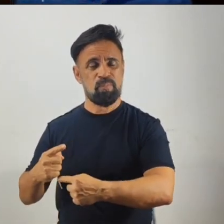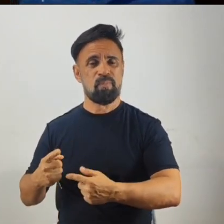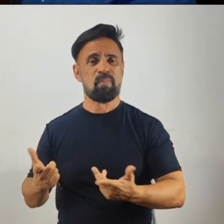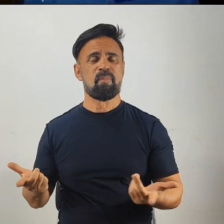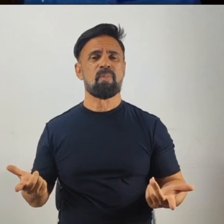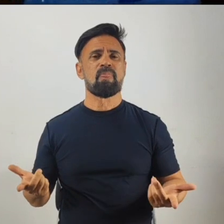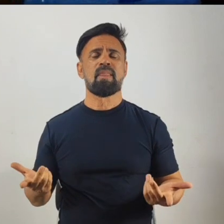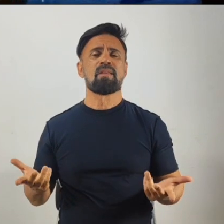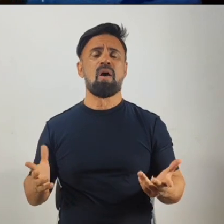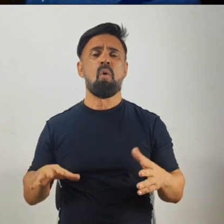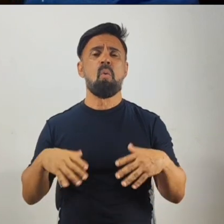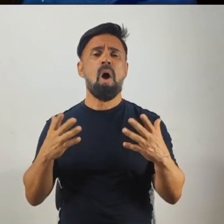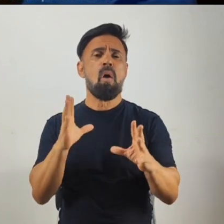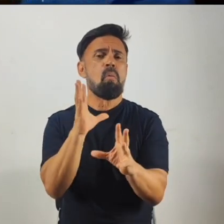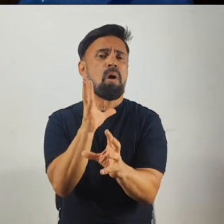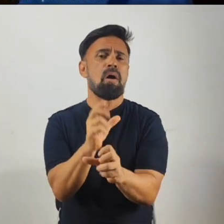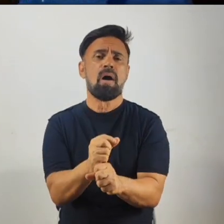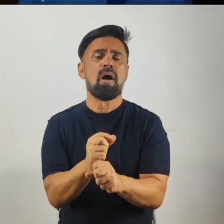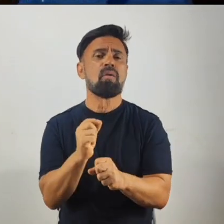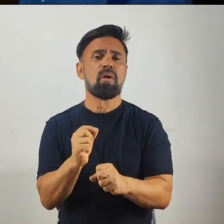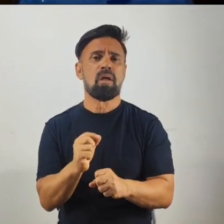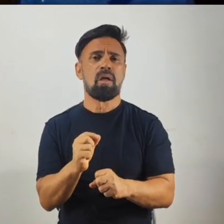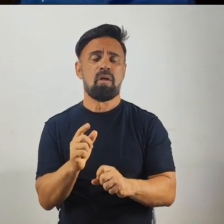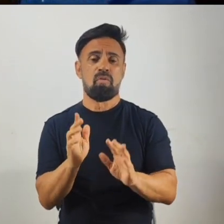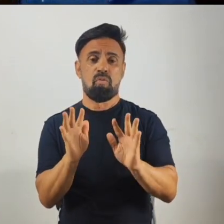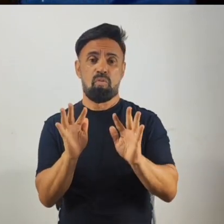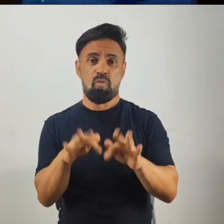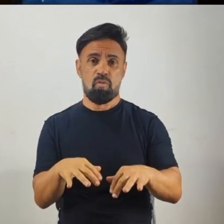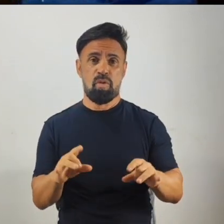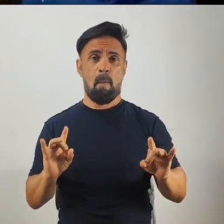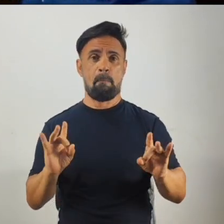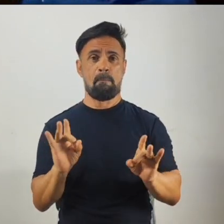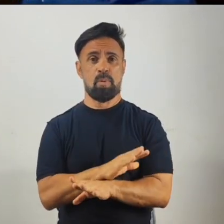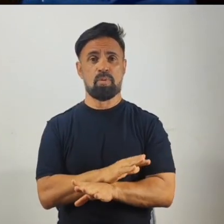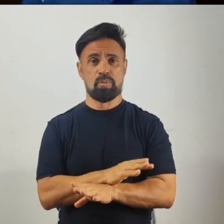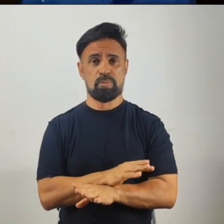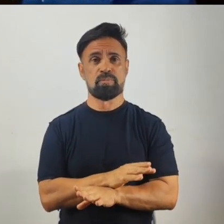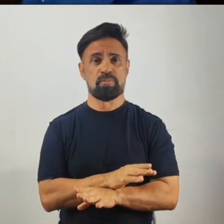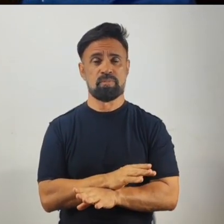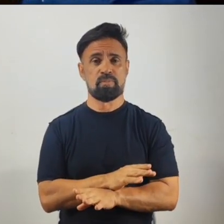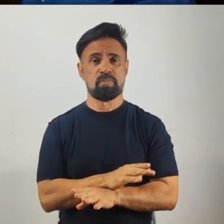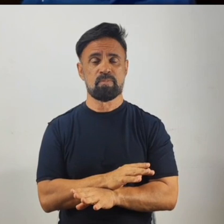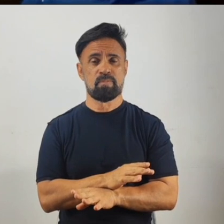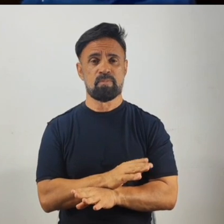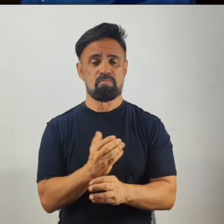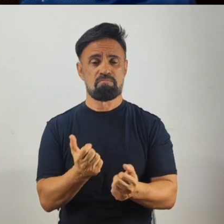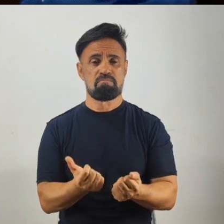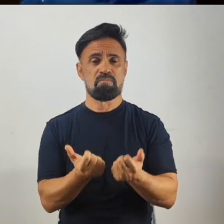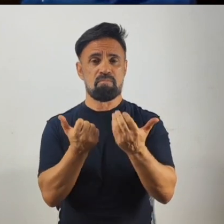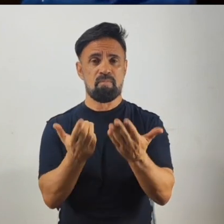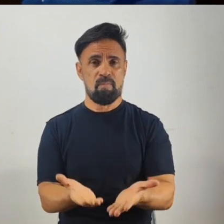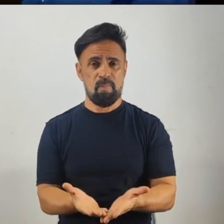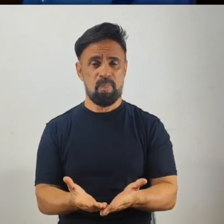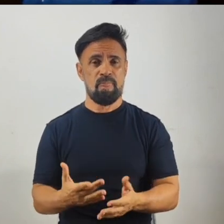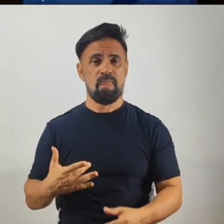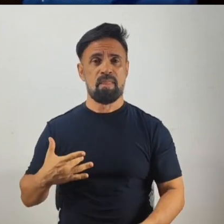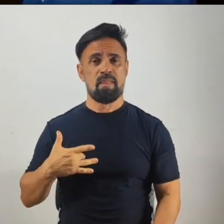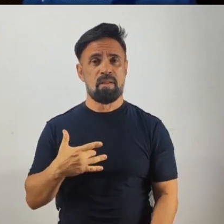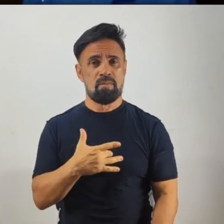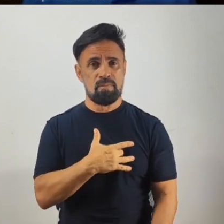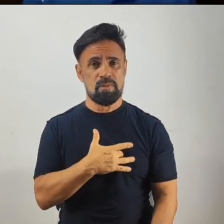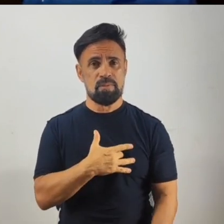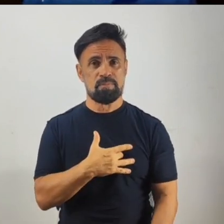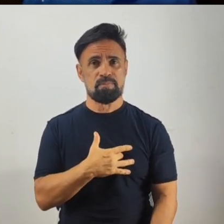processos. E qual é o resultado? O resultado é o produto final da assistência prestada,